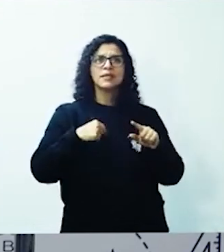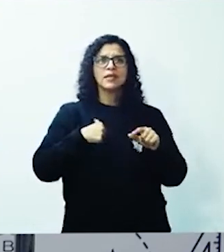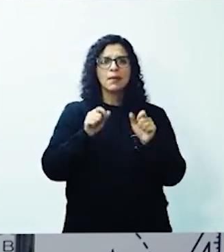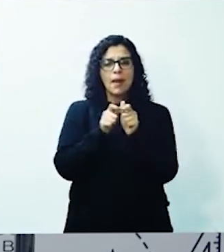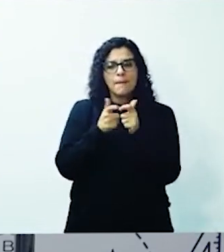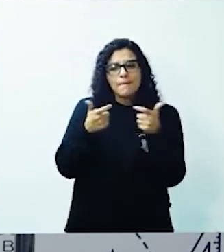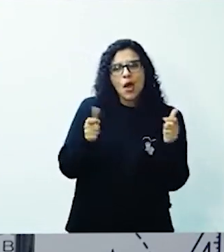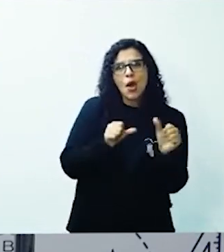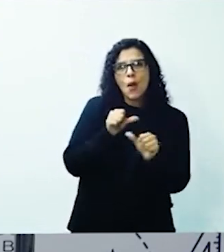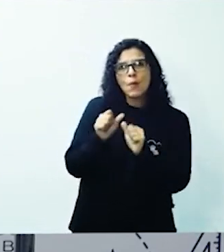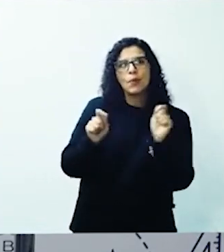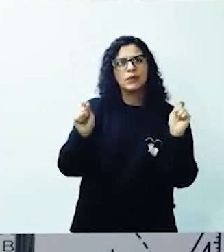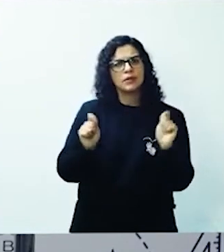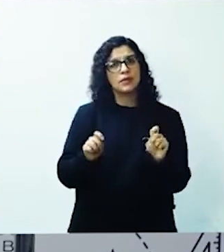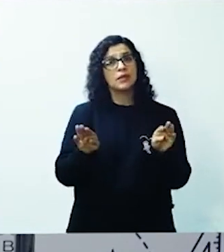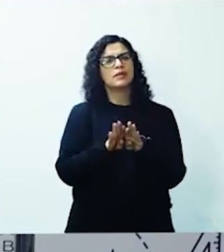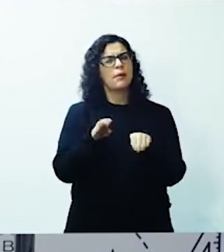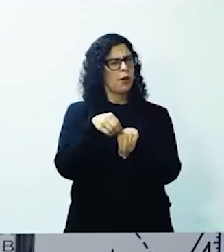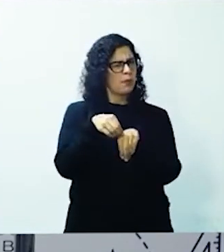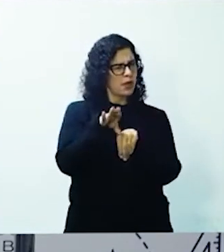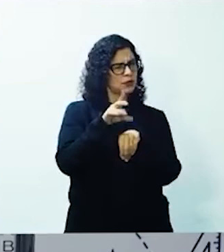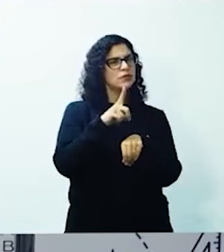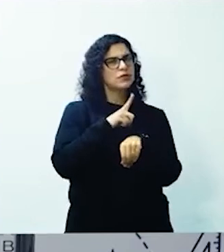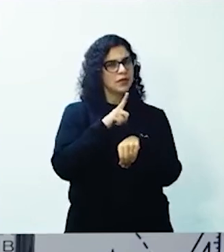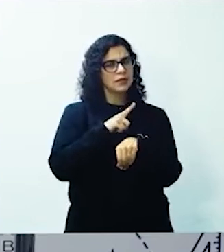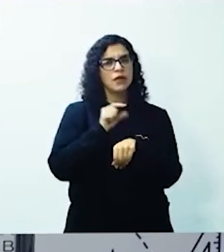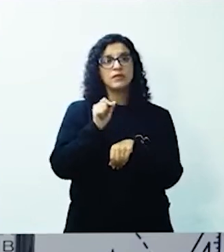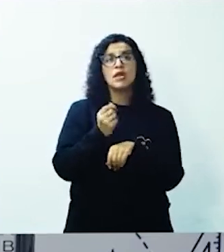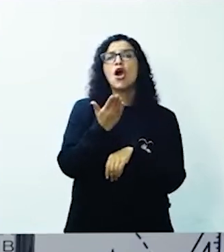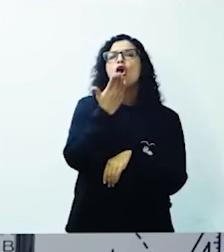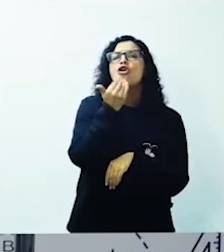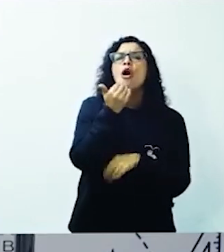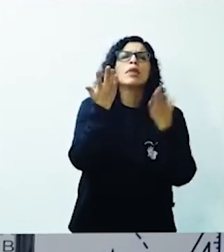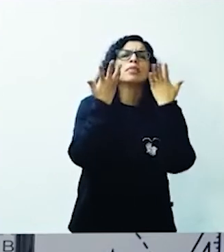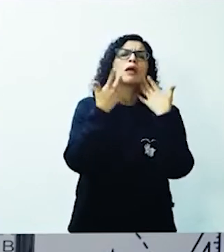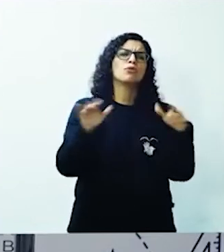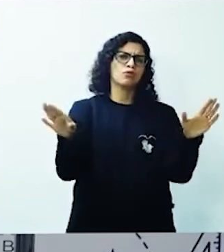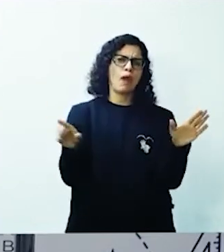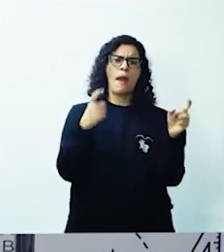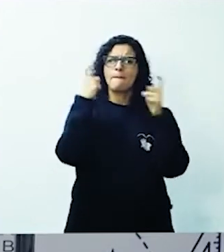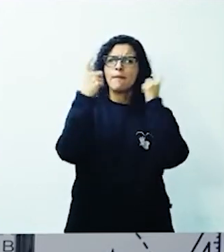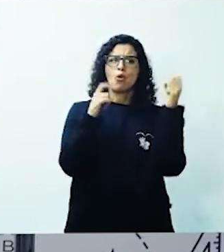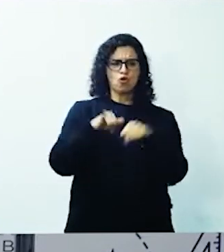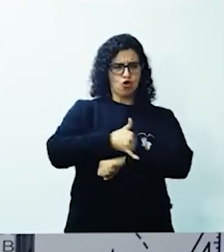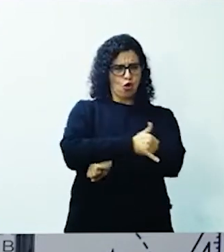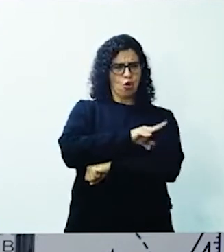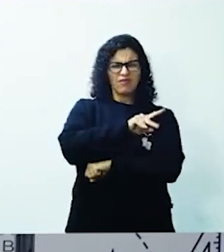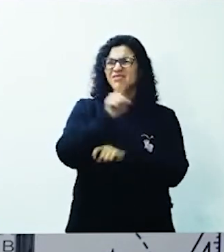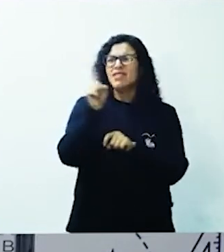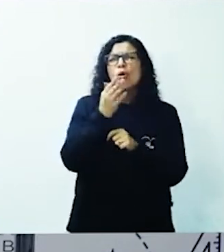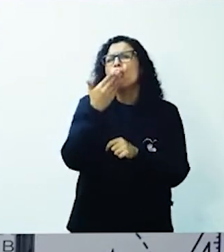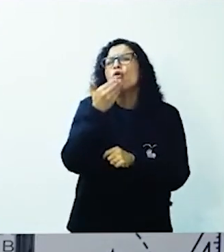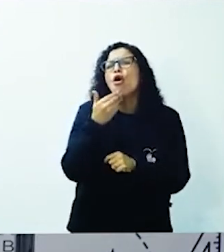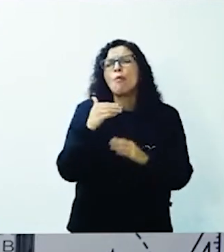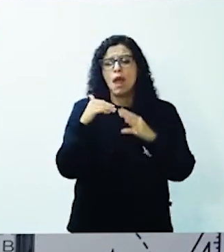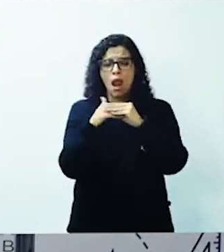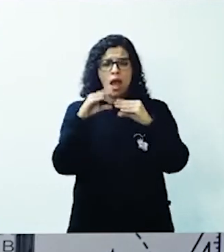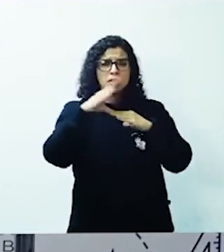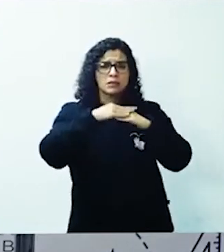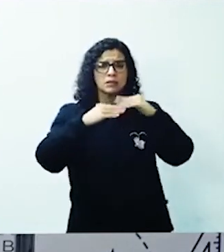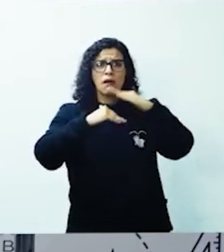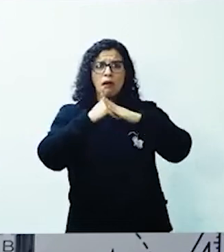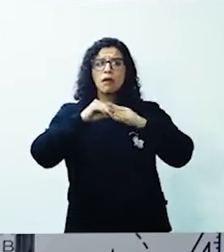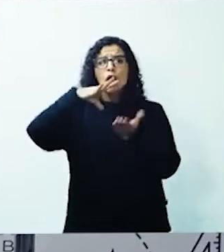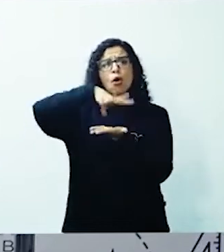maior. E ele ainda dá uma dica ali, coma, sem você se preocupar com qualquer outra coisa, porque